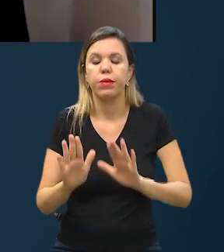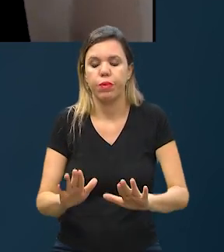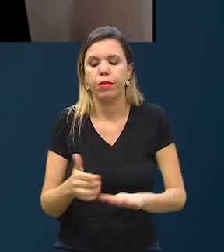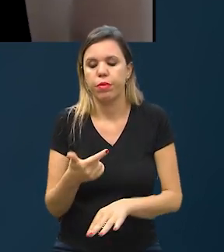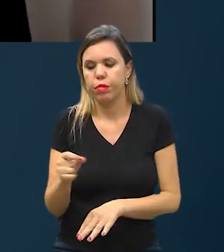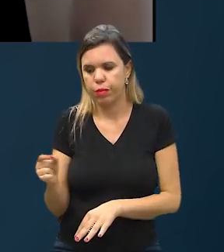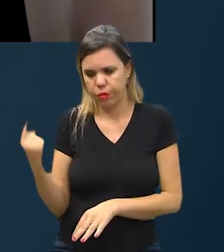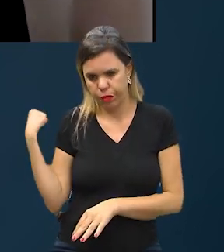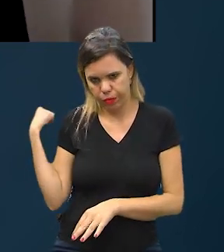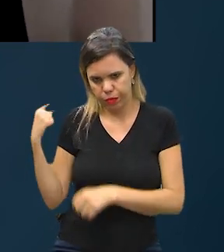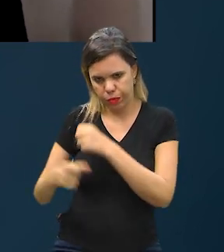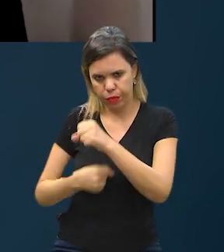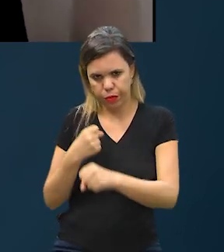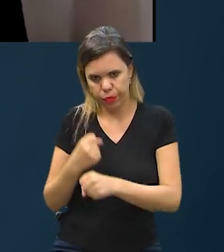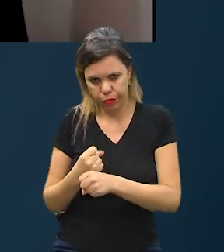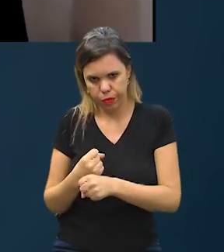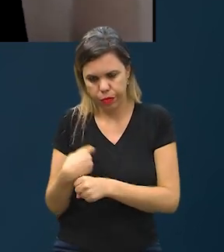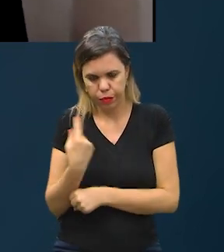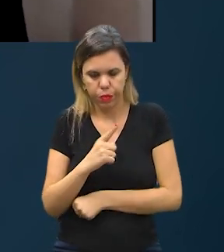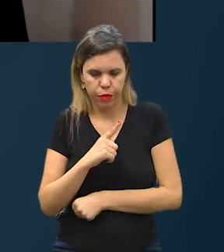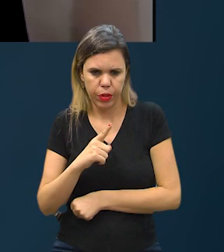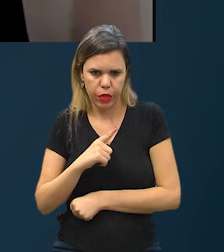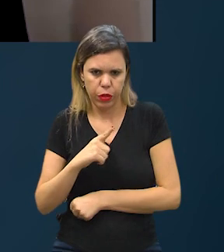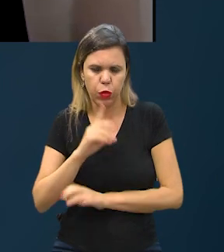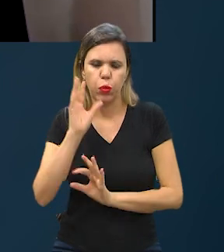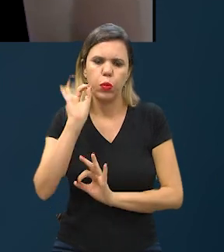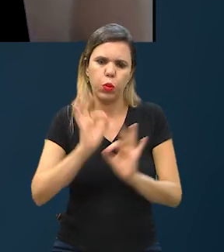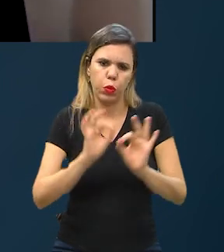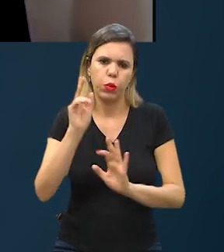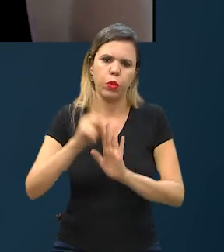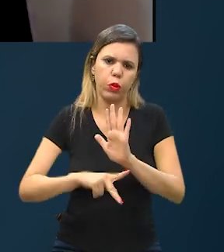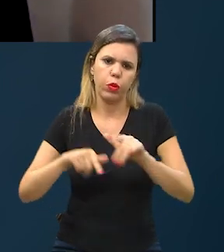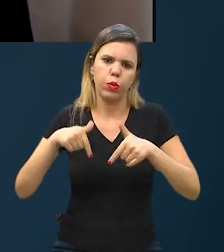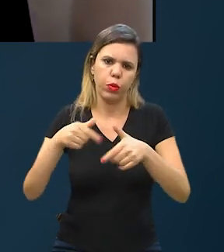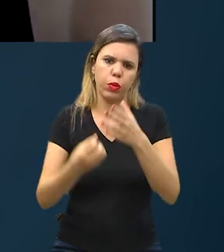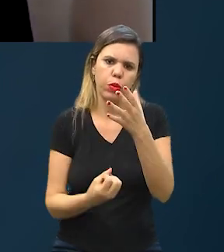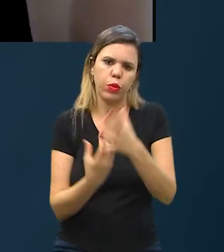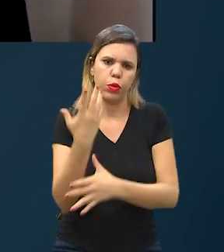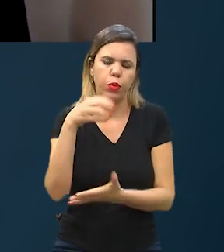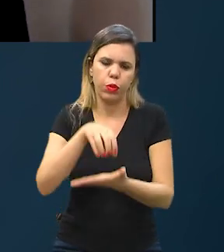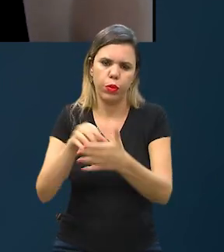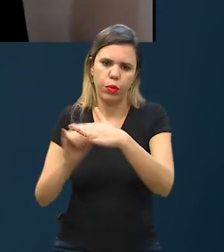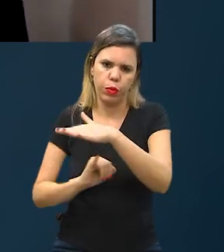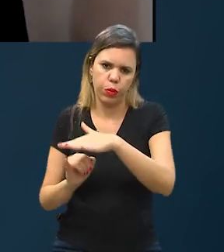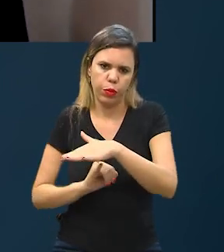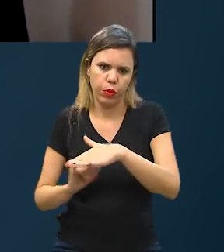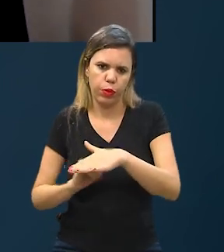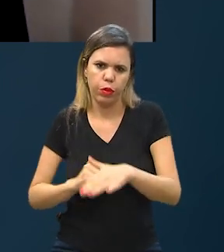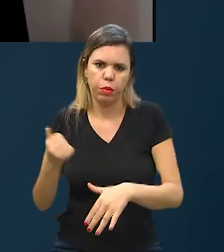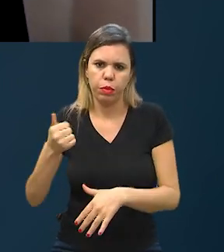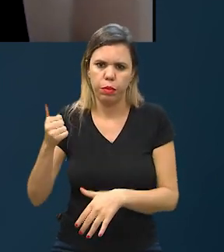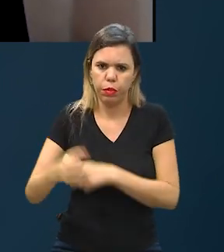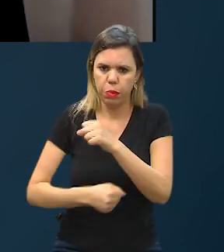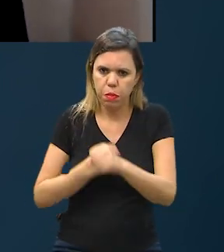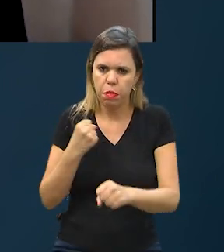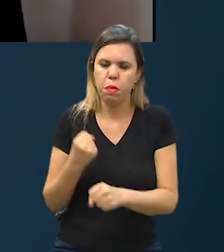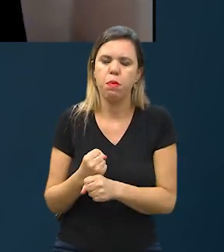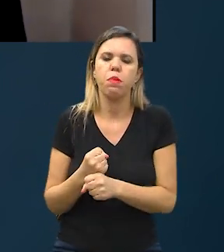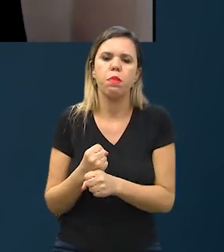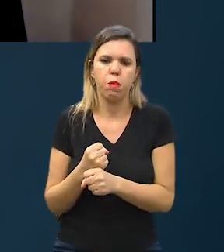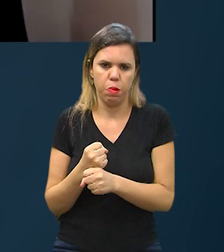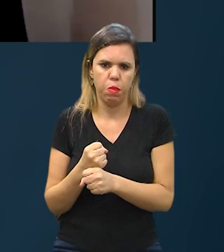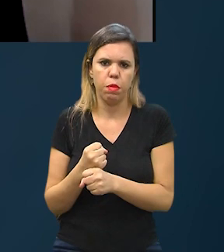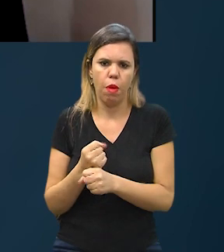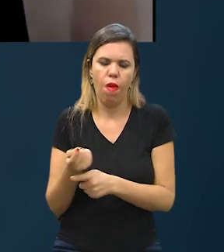2020, a gente tinha todo um planejamento para executar como agência, né? Seria o nosso primeiro ano ali como